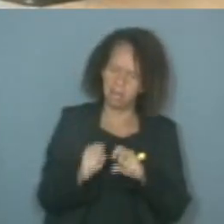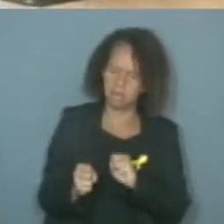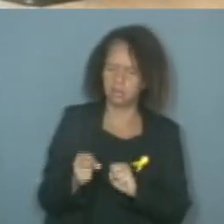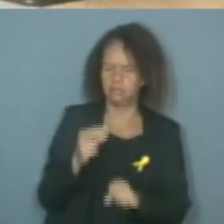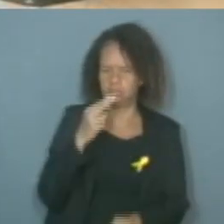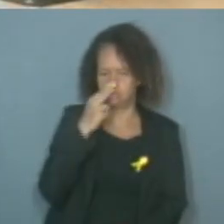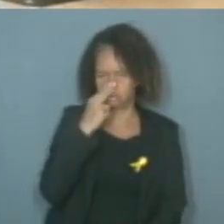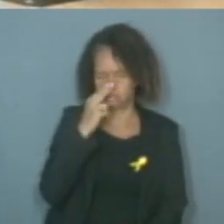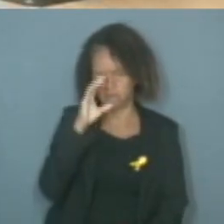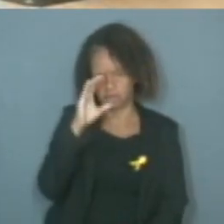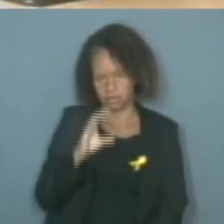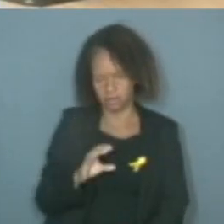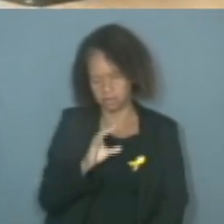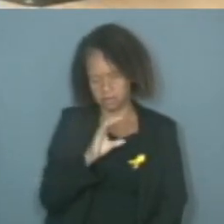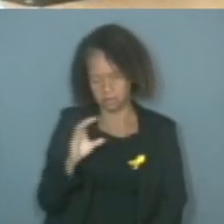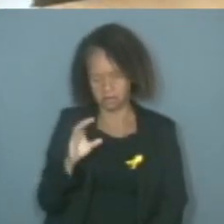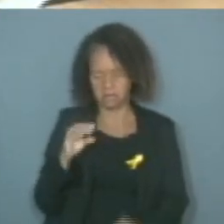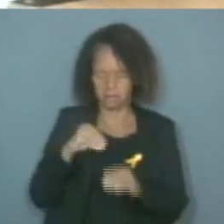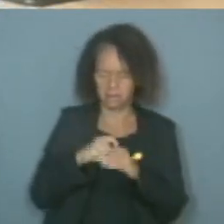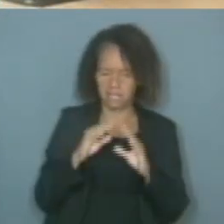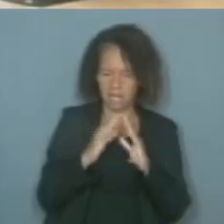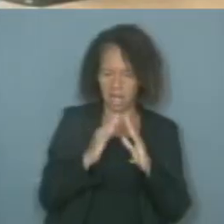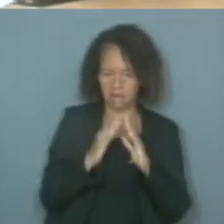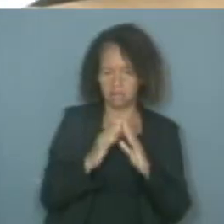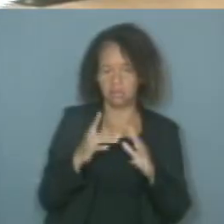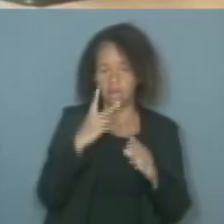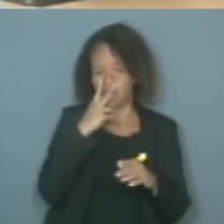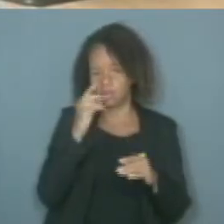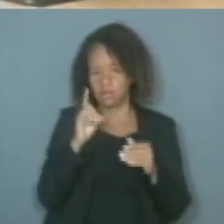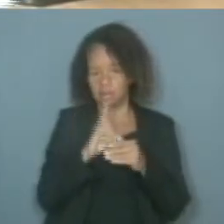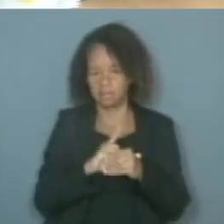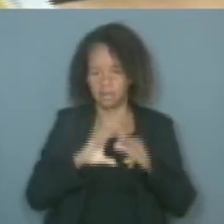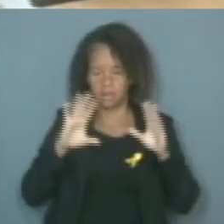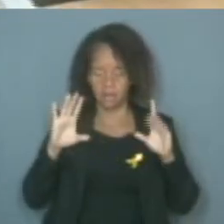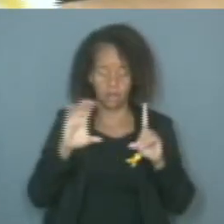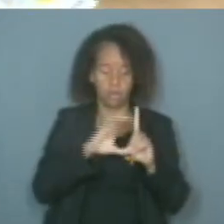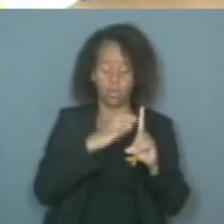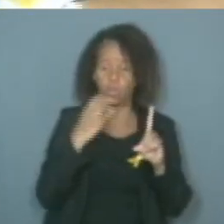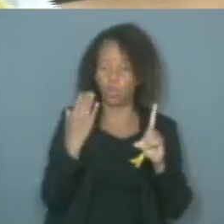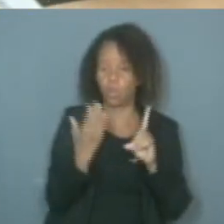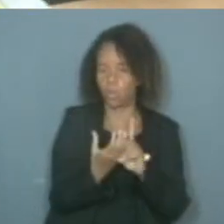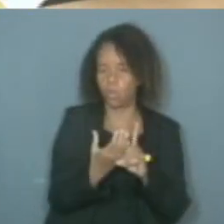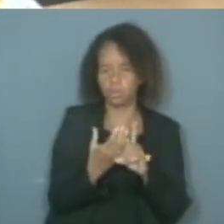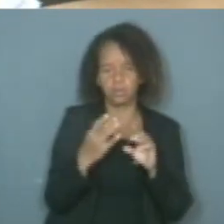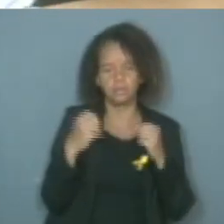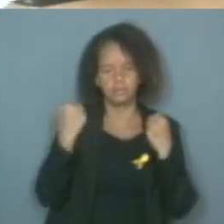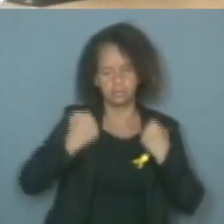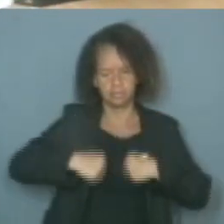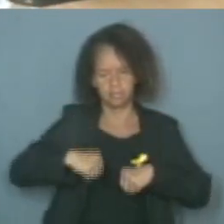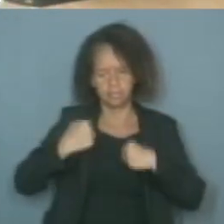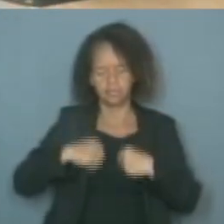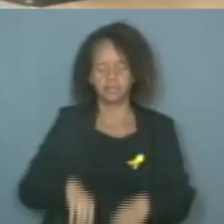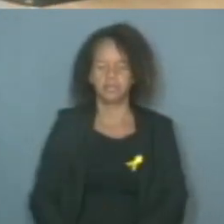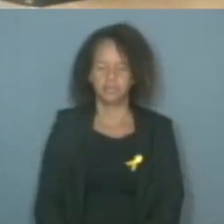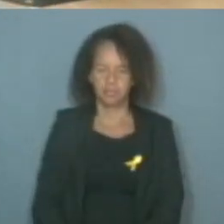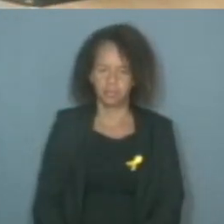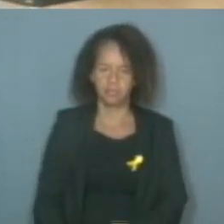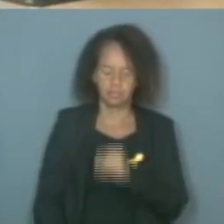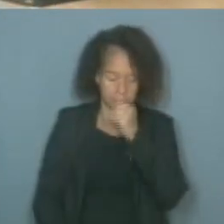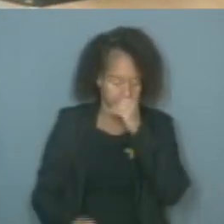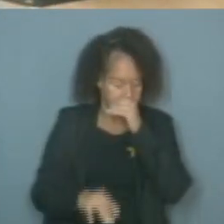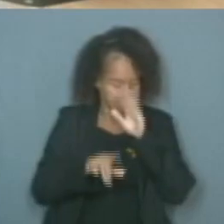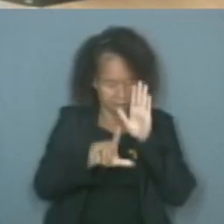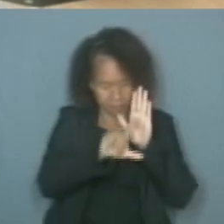cristã em casa. Eu acho que a liberdade ao culto é absolutamente necessária. Essa